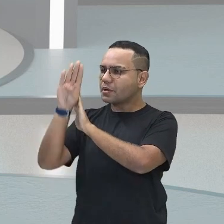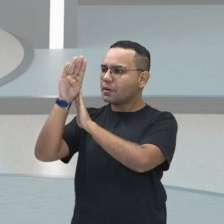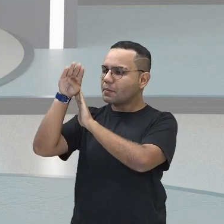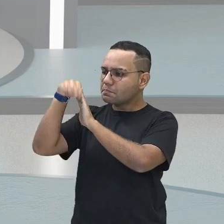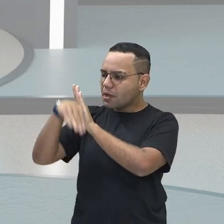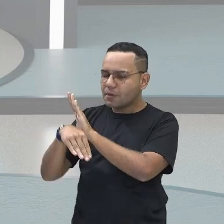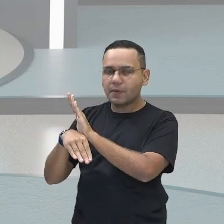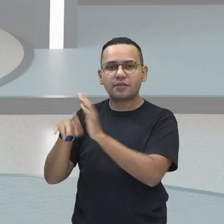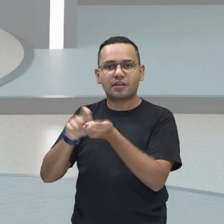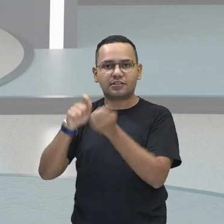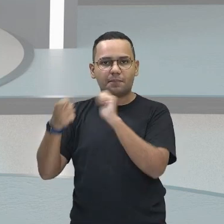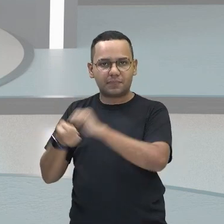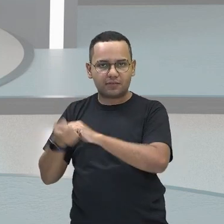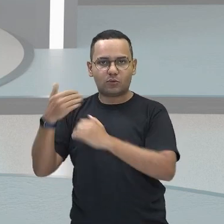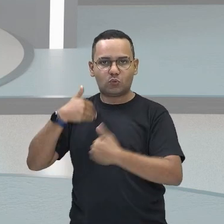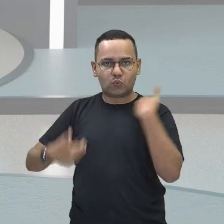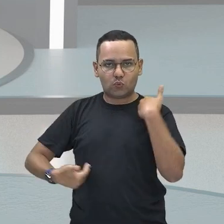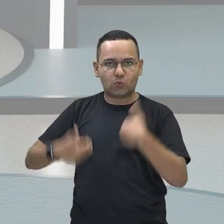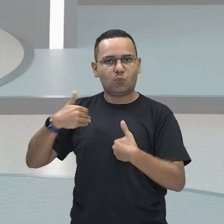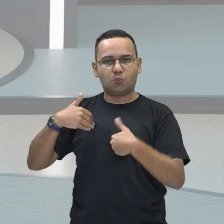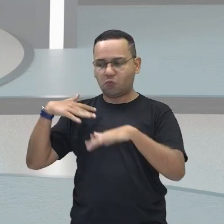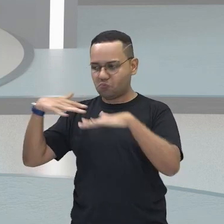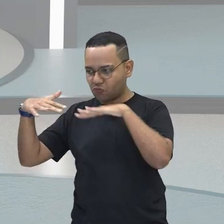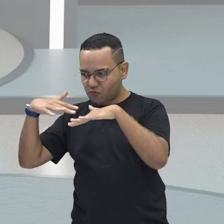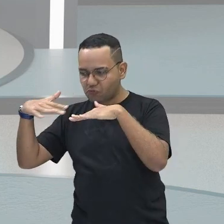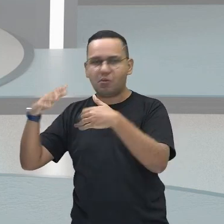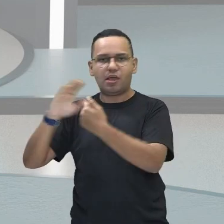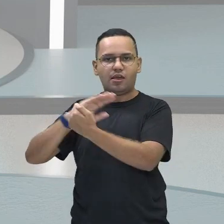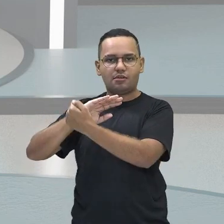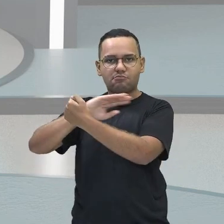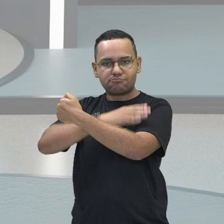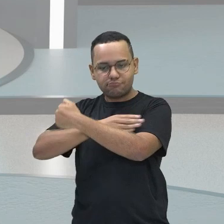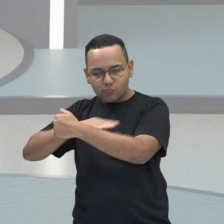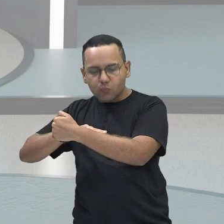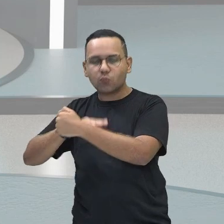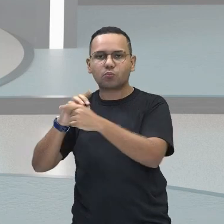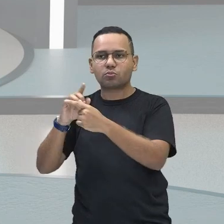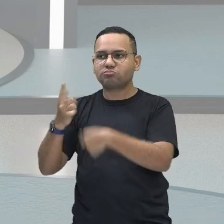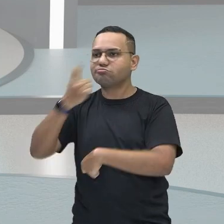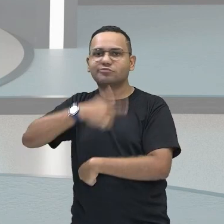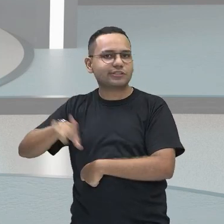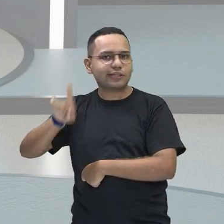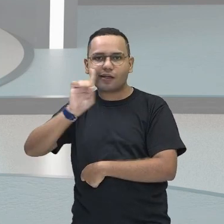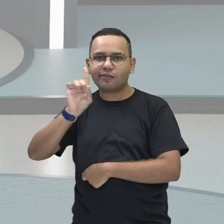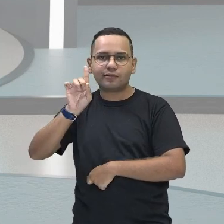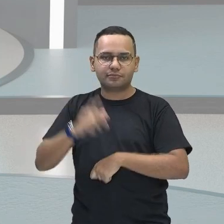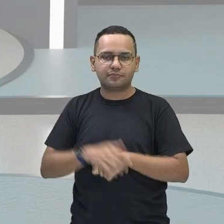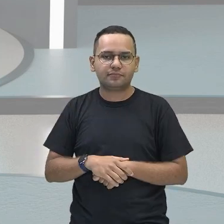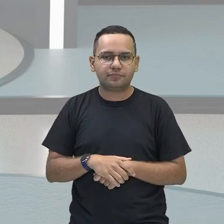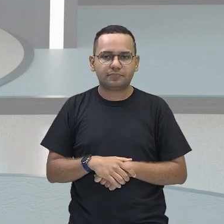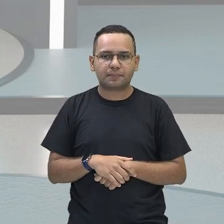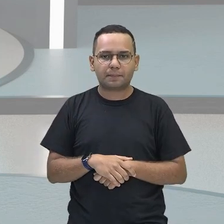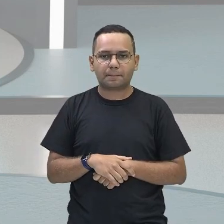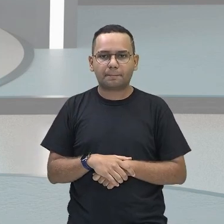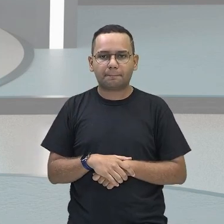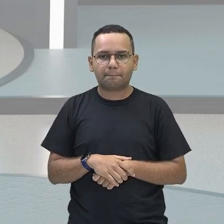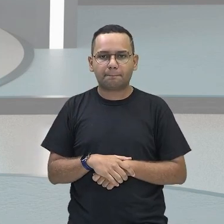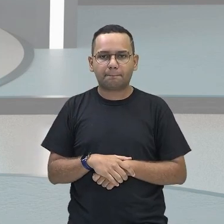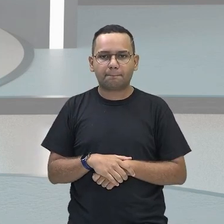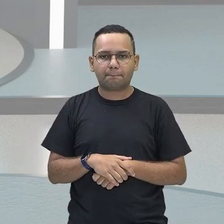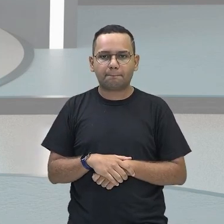adaptação fisiológica de desenvolvimento muscular nunca vão ser alcançados Tá bom então é muito importante